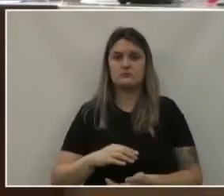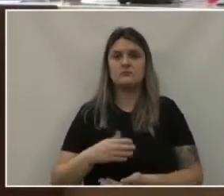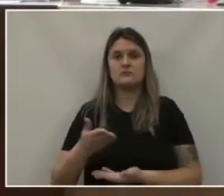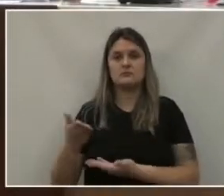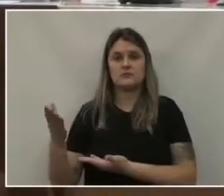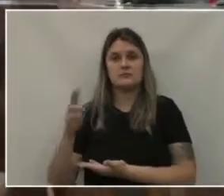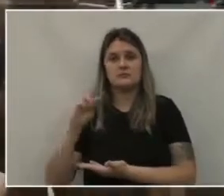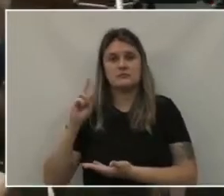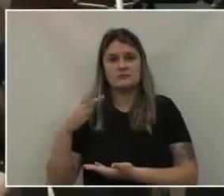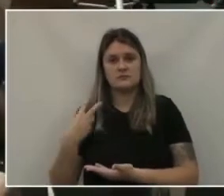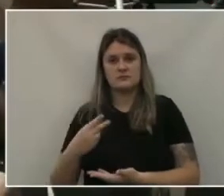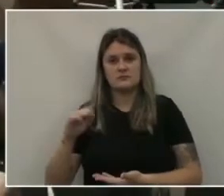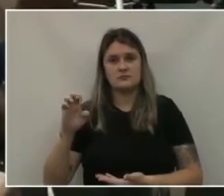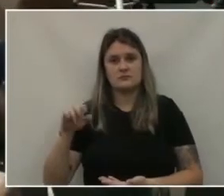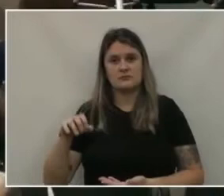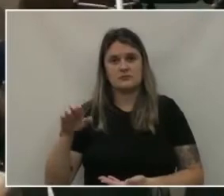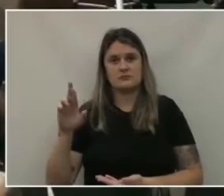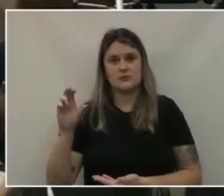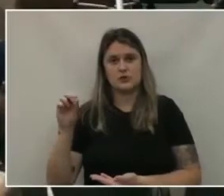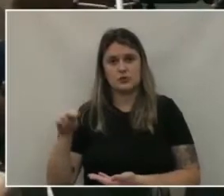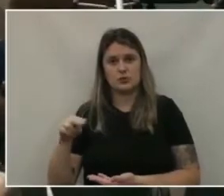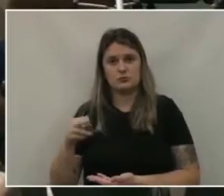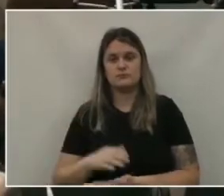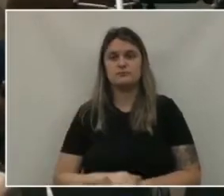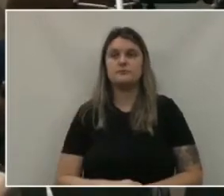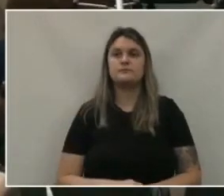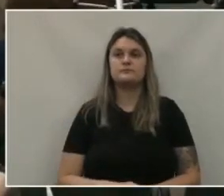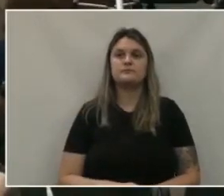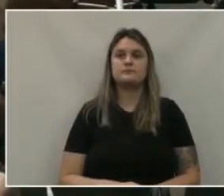Com a palavra, o vereador Emerson de Souza.